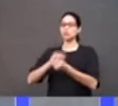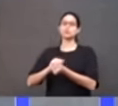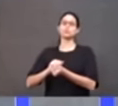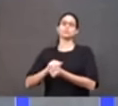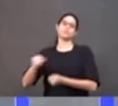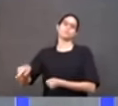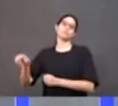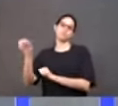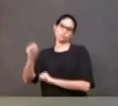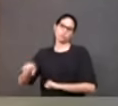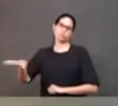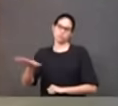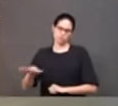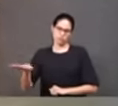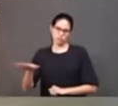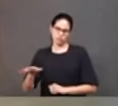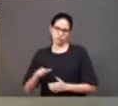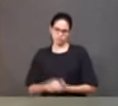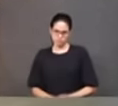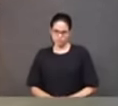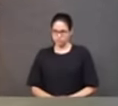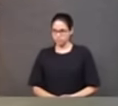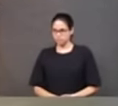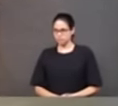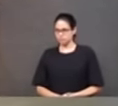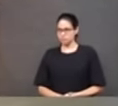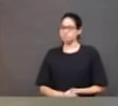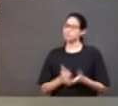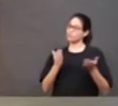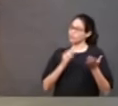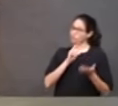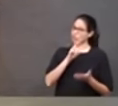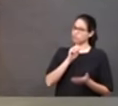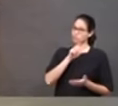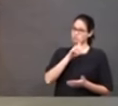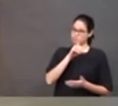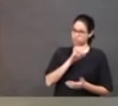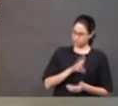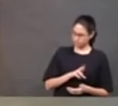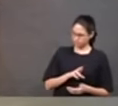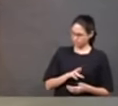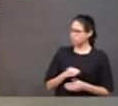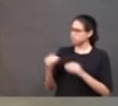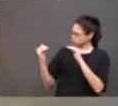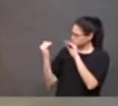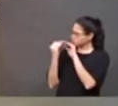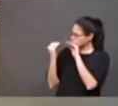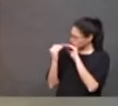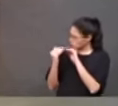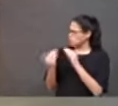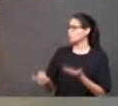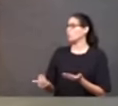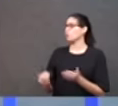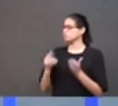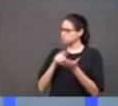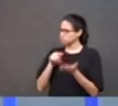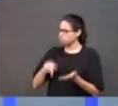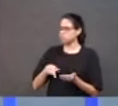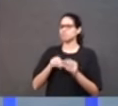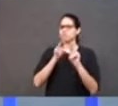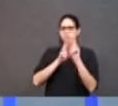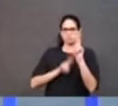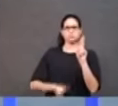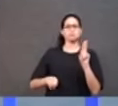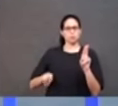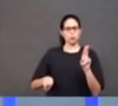efetiva da sociedade. Ok, professor Valder. Concordo plenamente. A Universidade Federal de Uberlândia, inclusive, com relação a vários